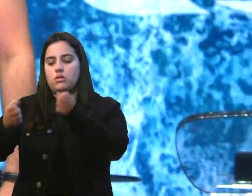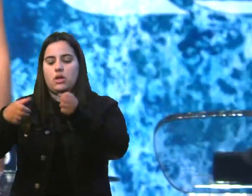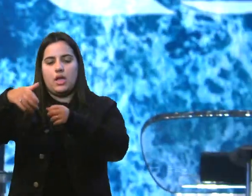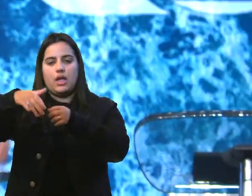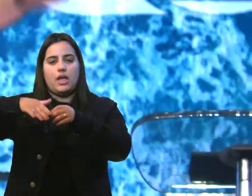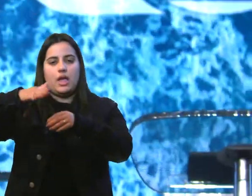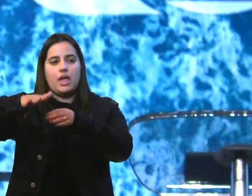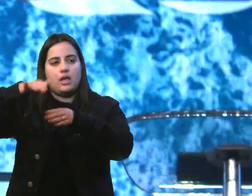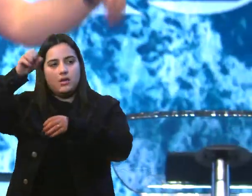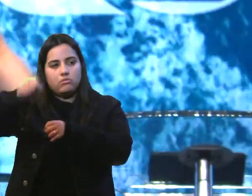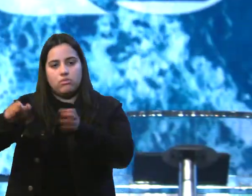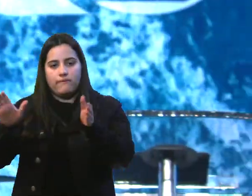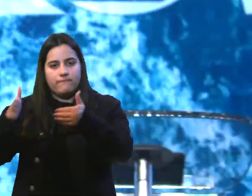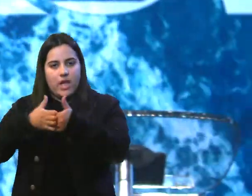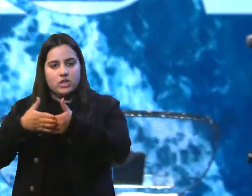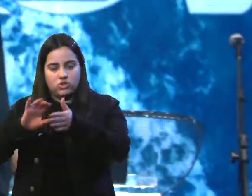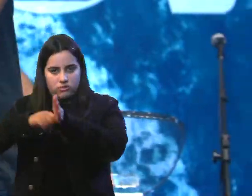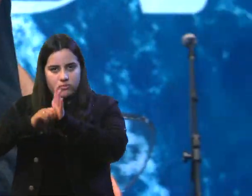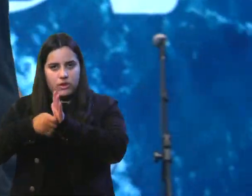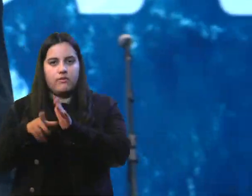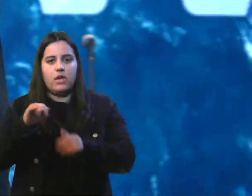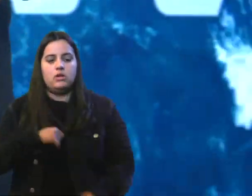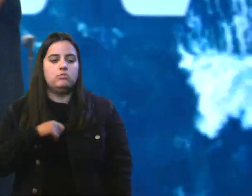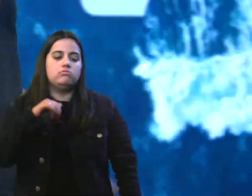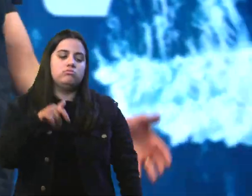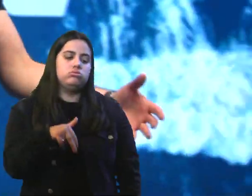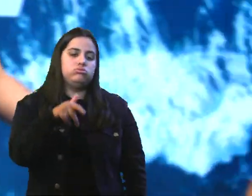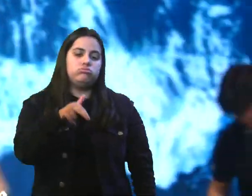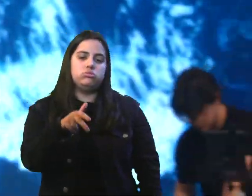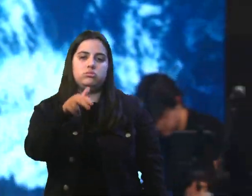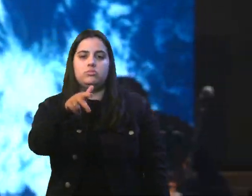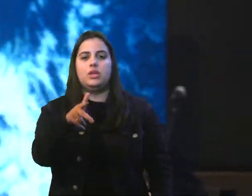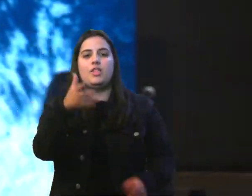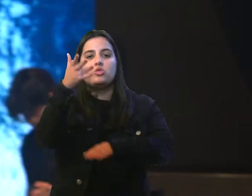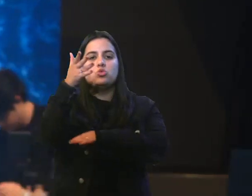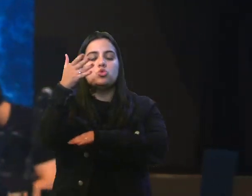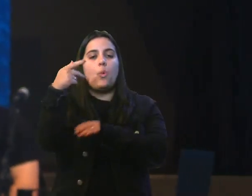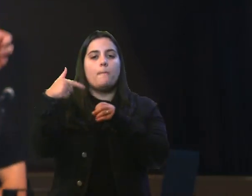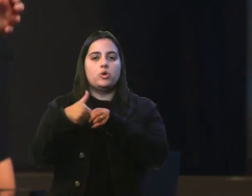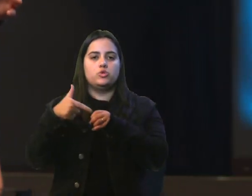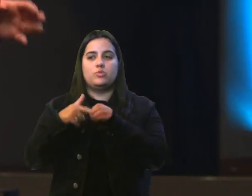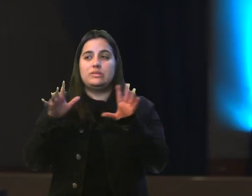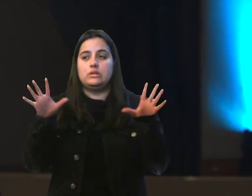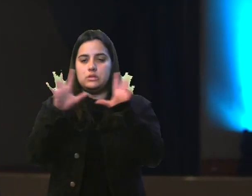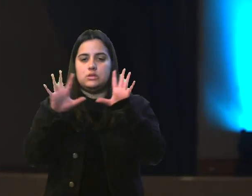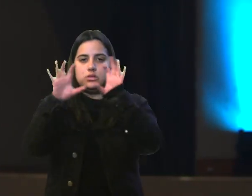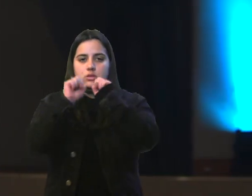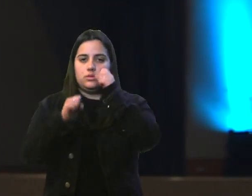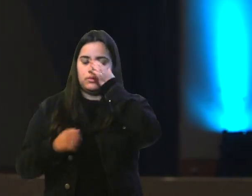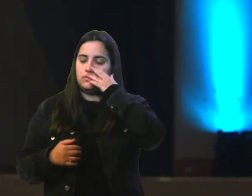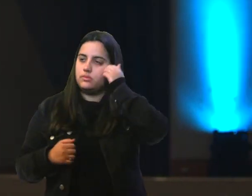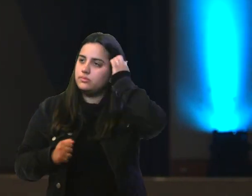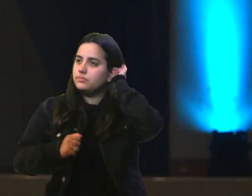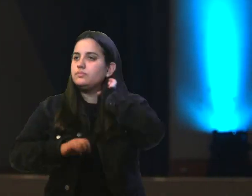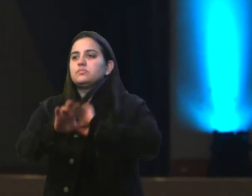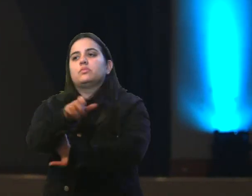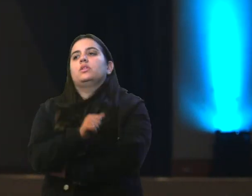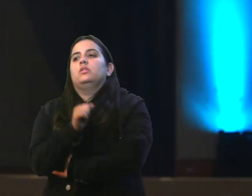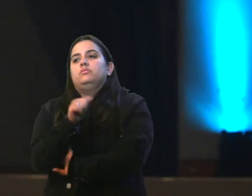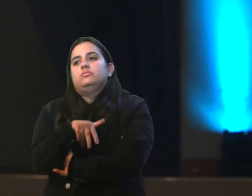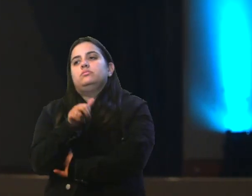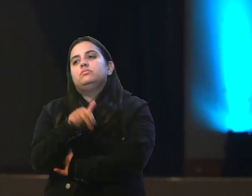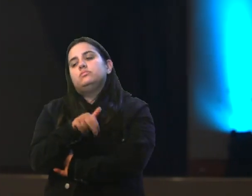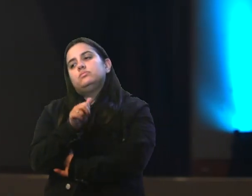capô e vai andando na direção do posto. Tá escuro. E aí você anda.